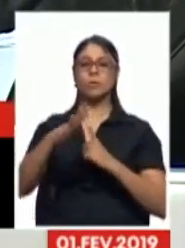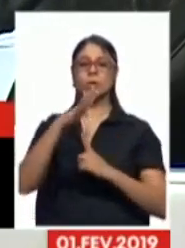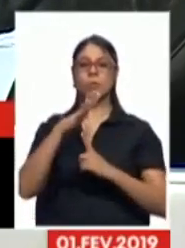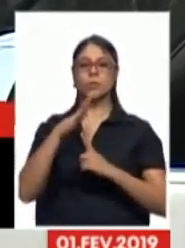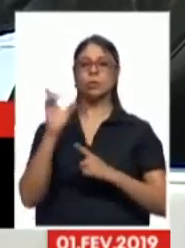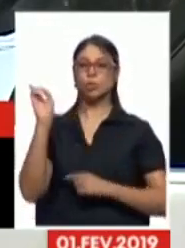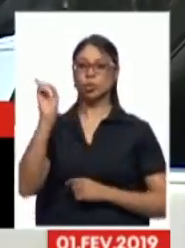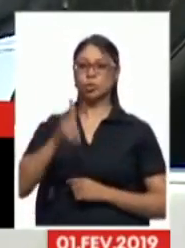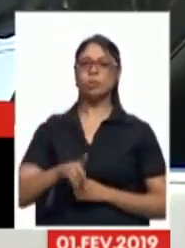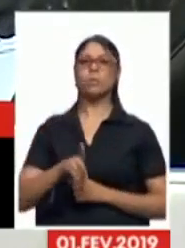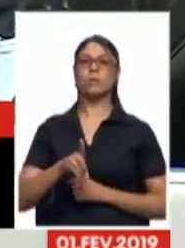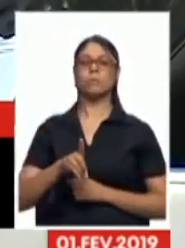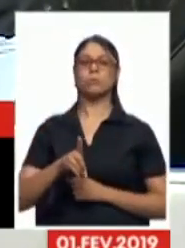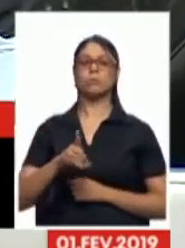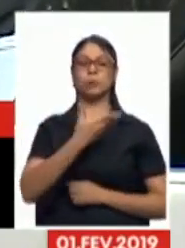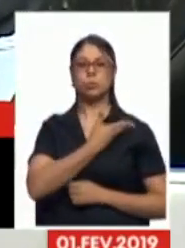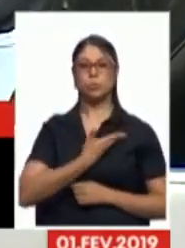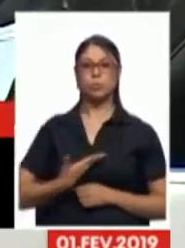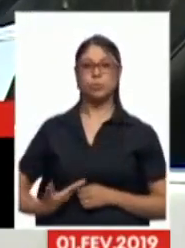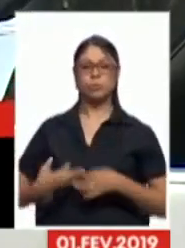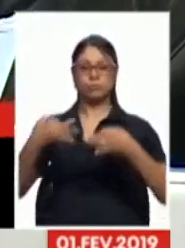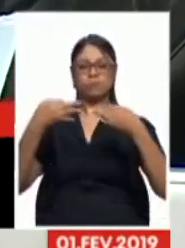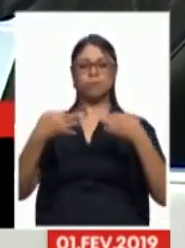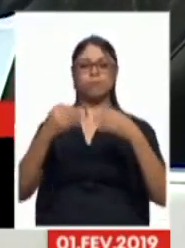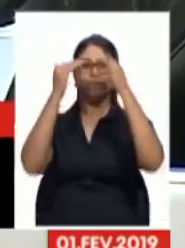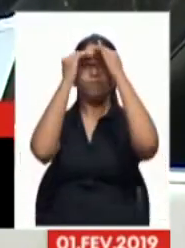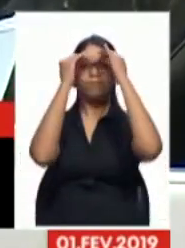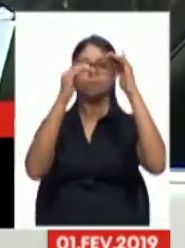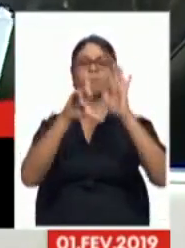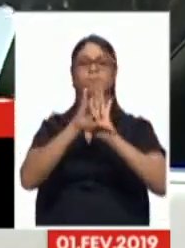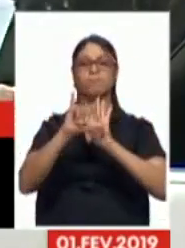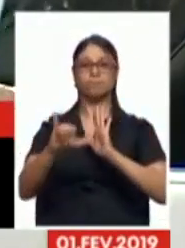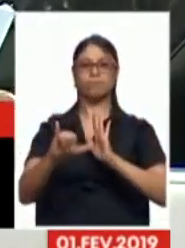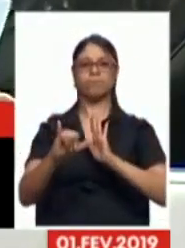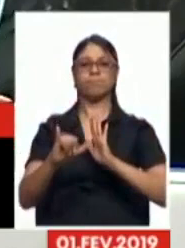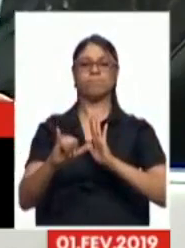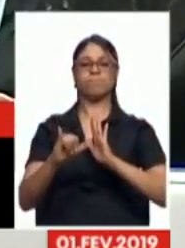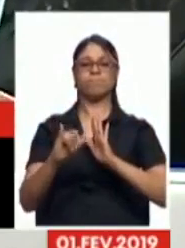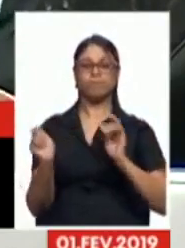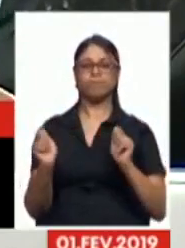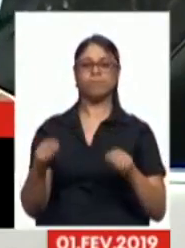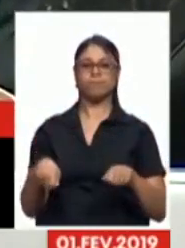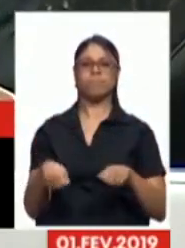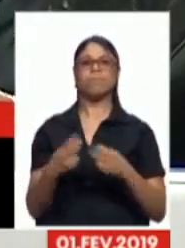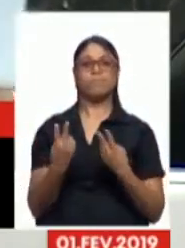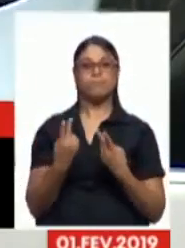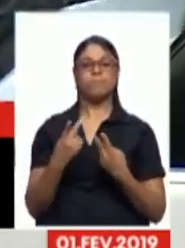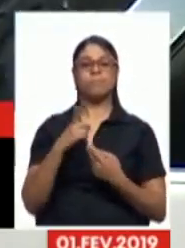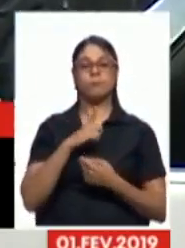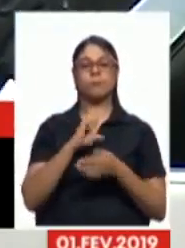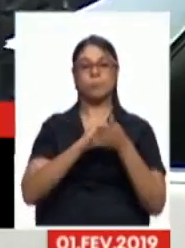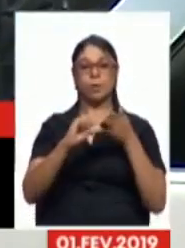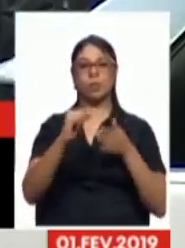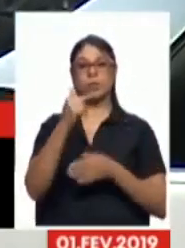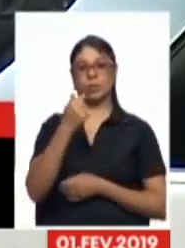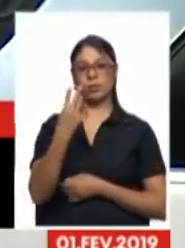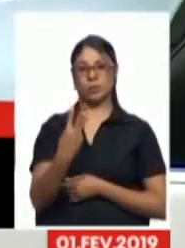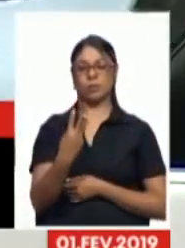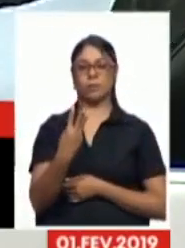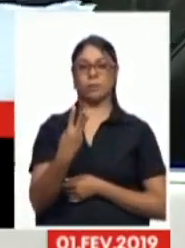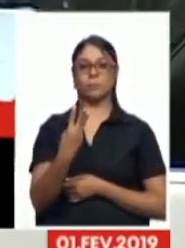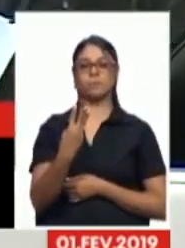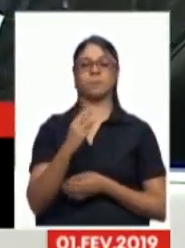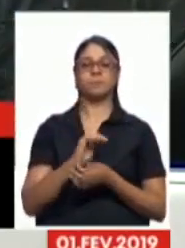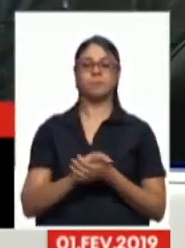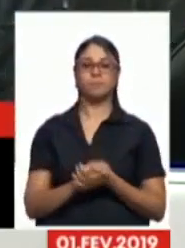governo honesto, obediente à lei e eficaz, como previsto na letra do artigo 73 da mesma